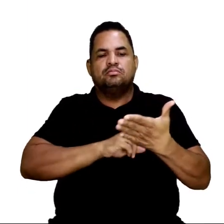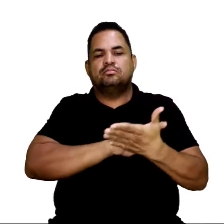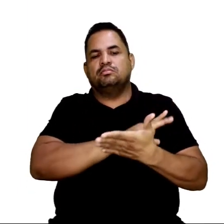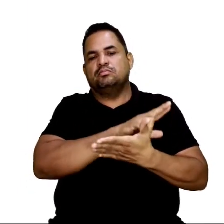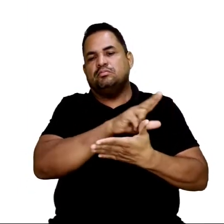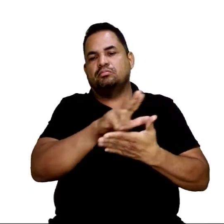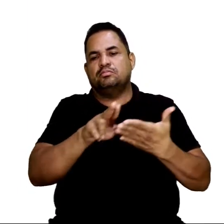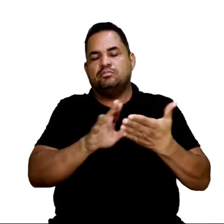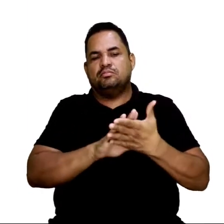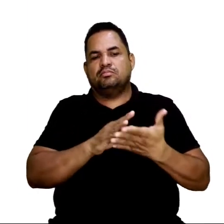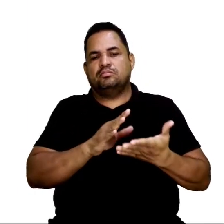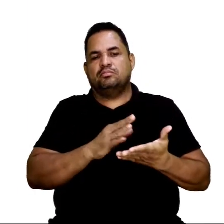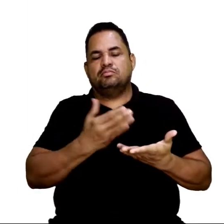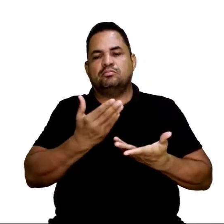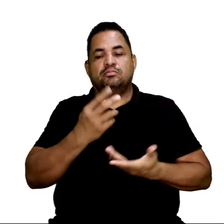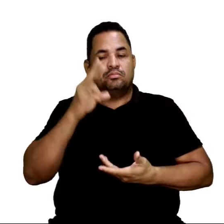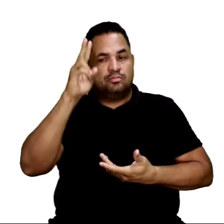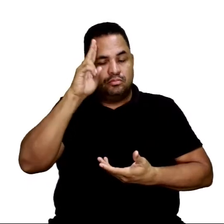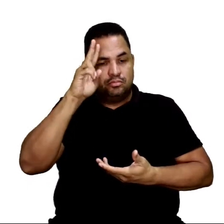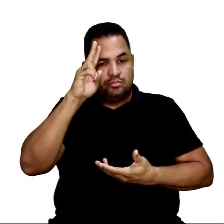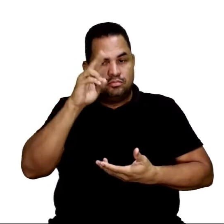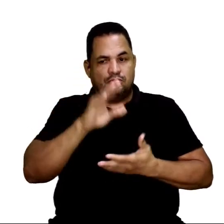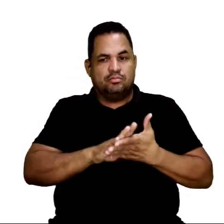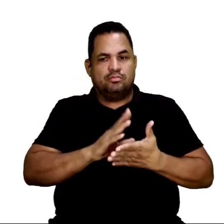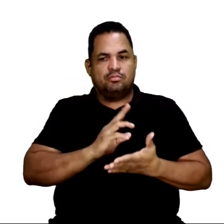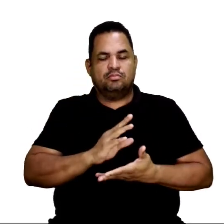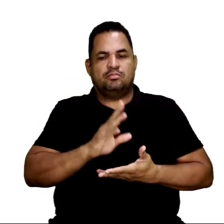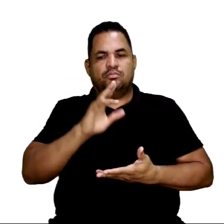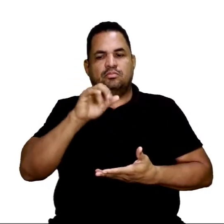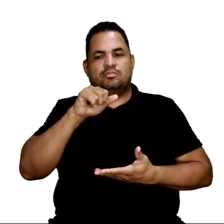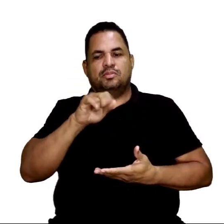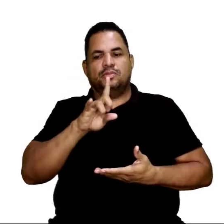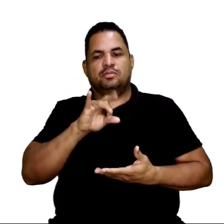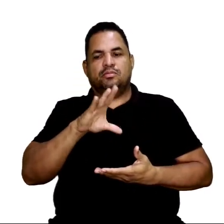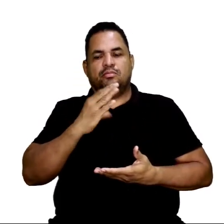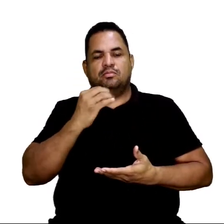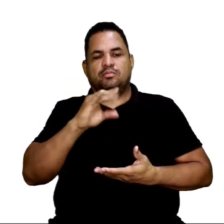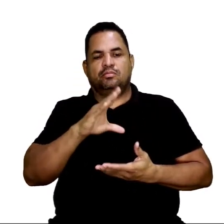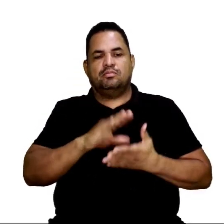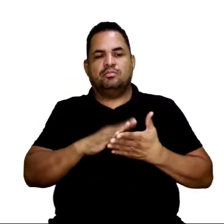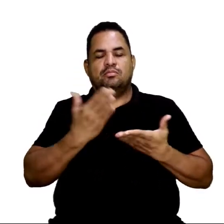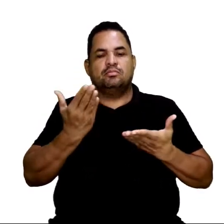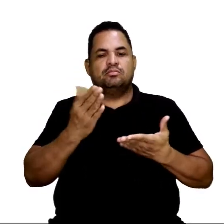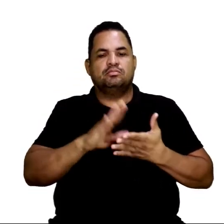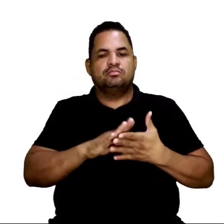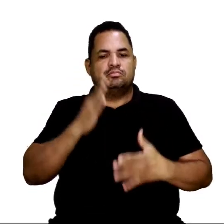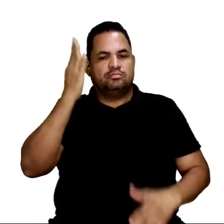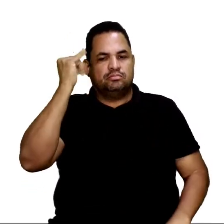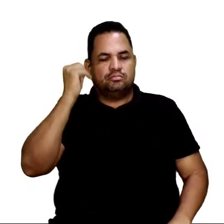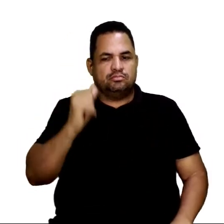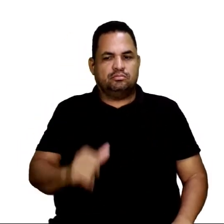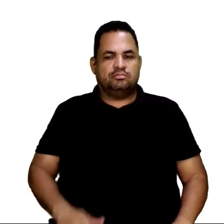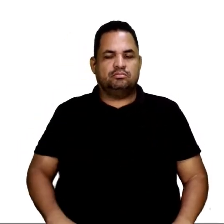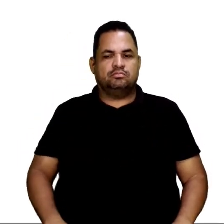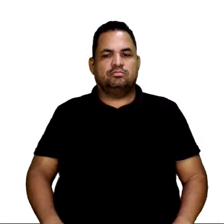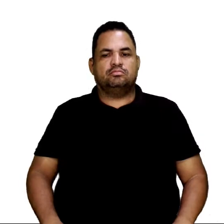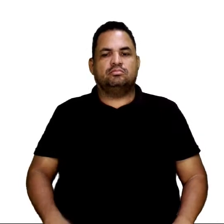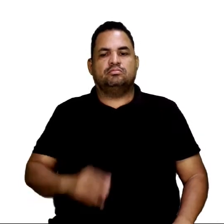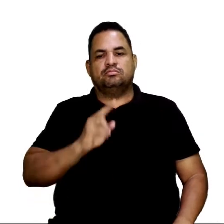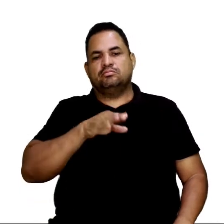dividir muitas vezes, lembra? A segmentação ou clivagem, muito bem, você está afiado. Por